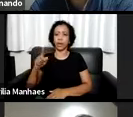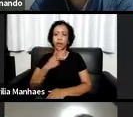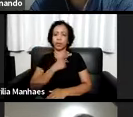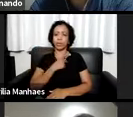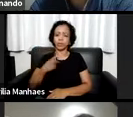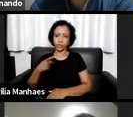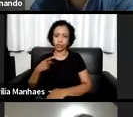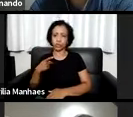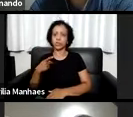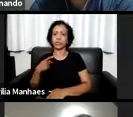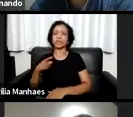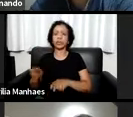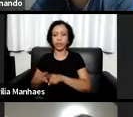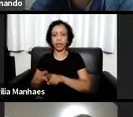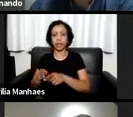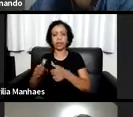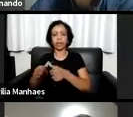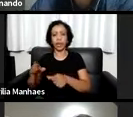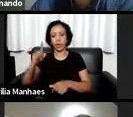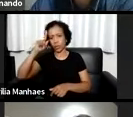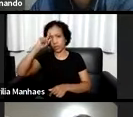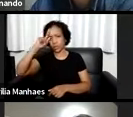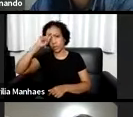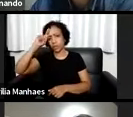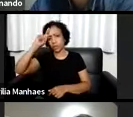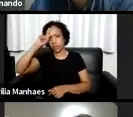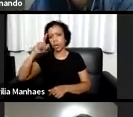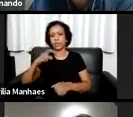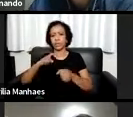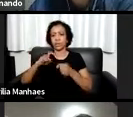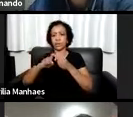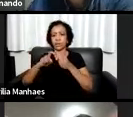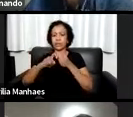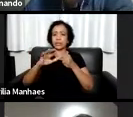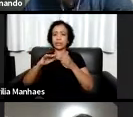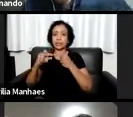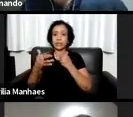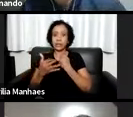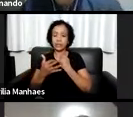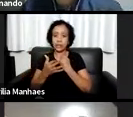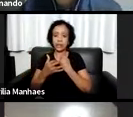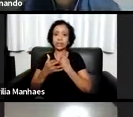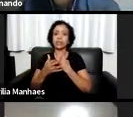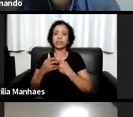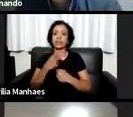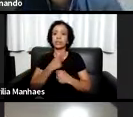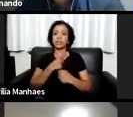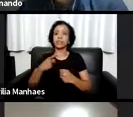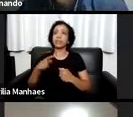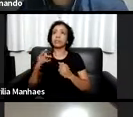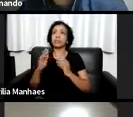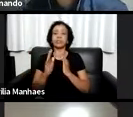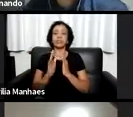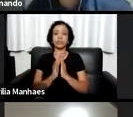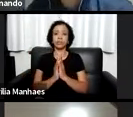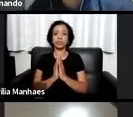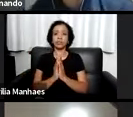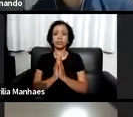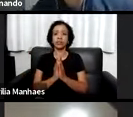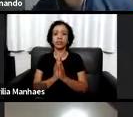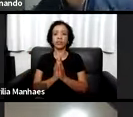também está internado. Ele foi diagnosticado com o COVID-19. O seu administrador também, o irmão